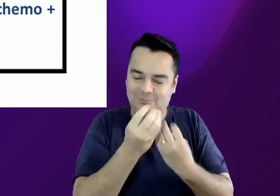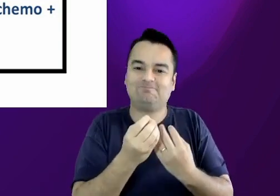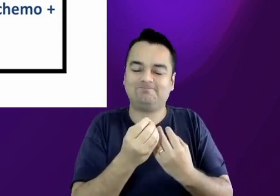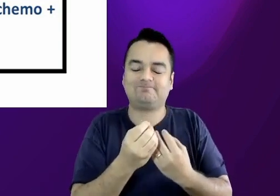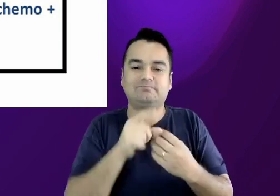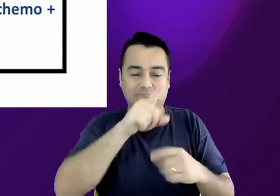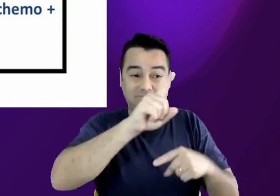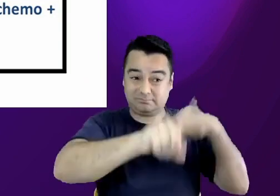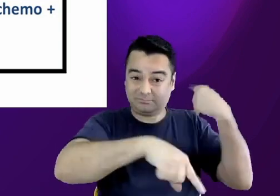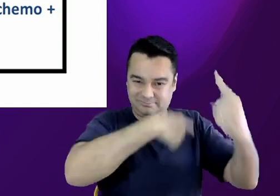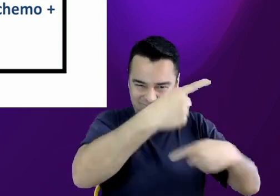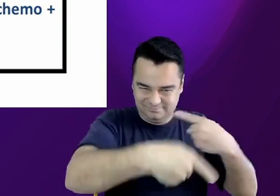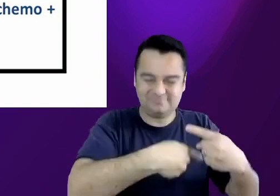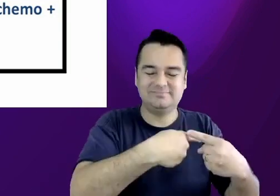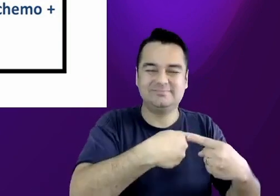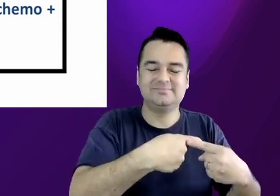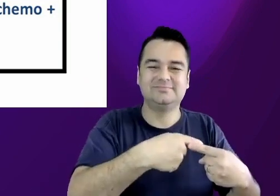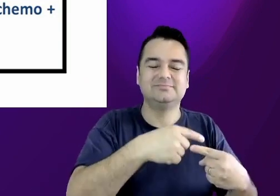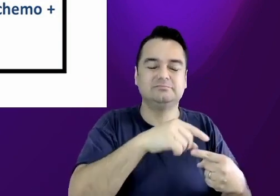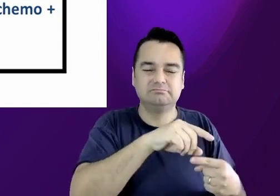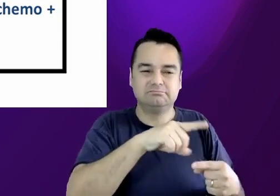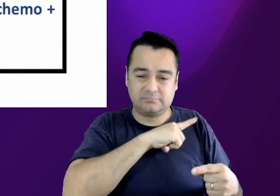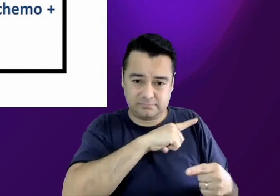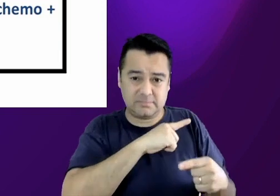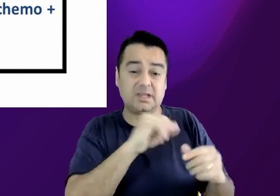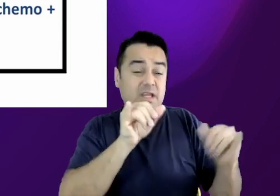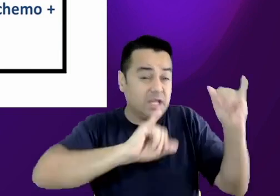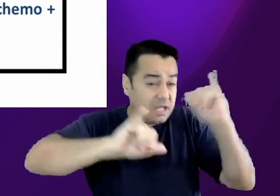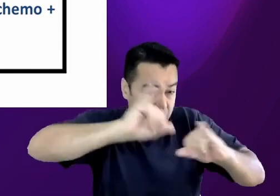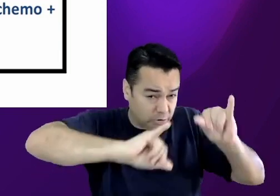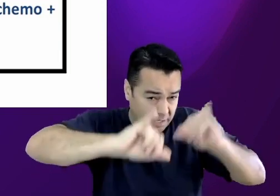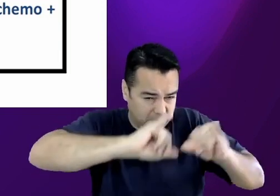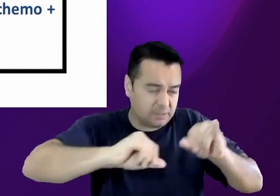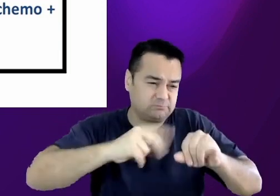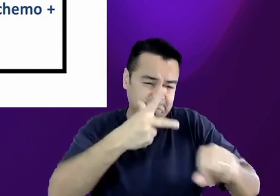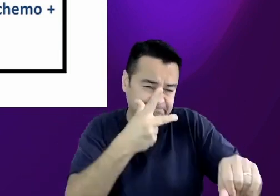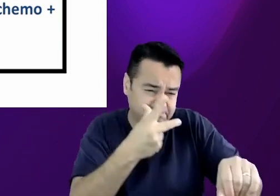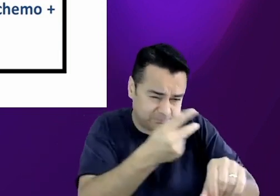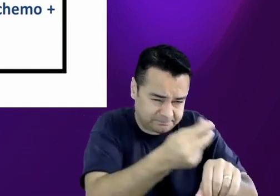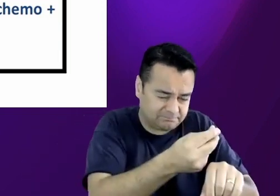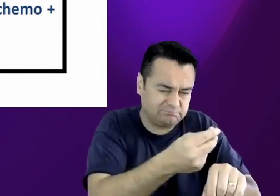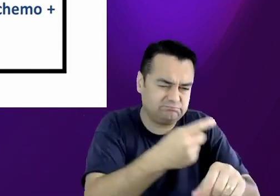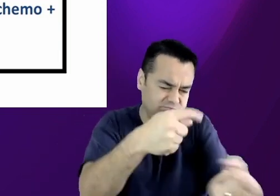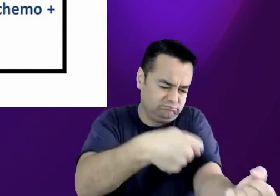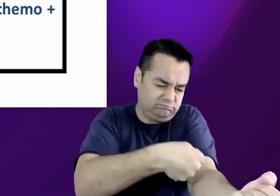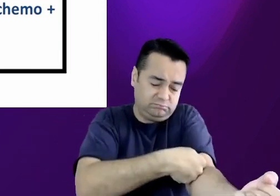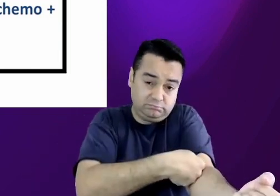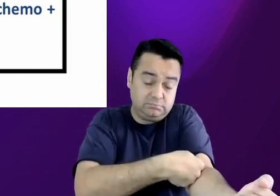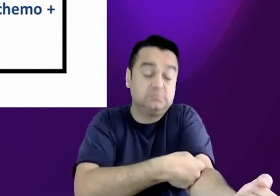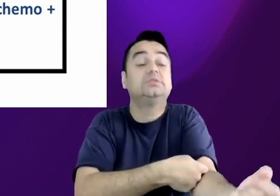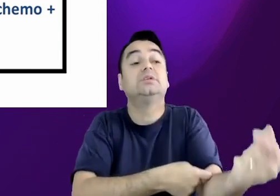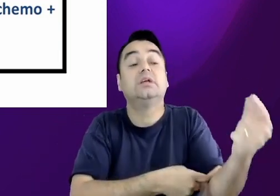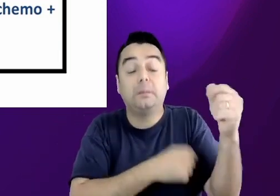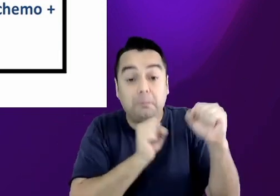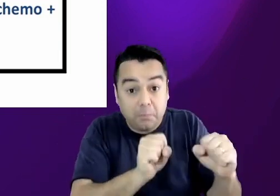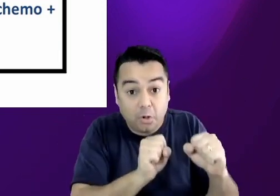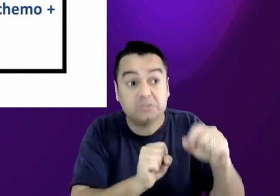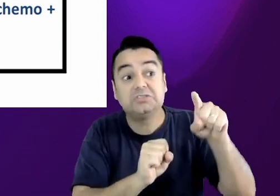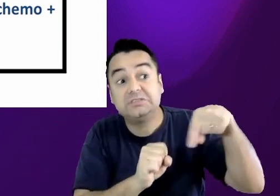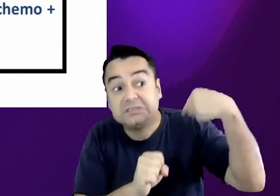realizado após uma indução de quimioterapia, sobre potencial quimioterapia a